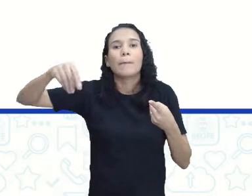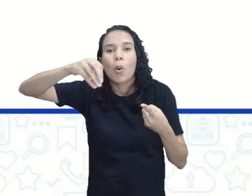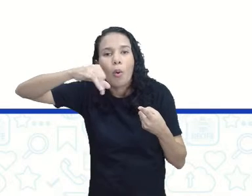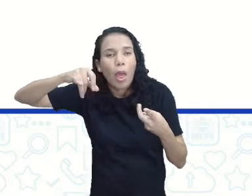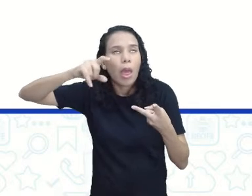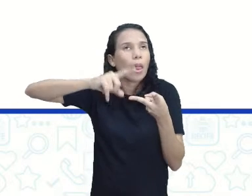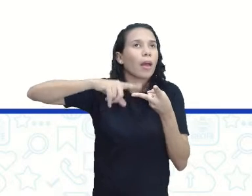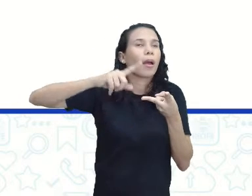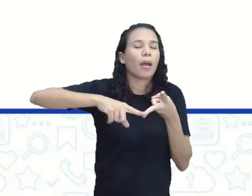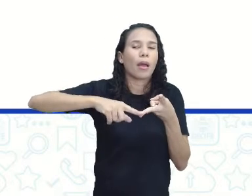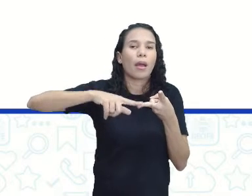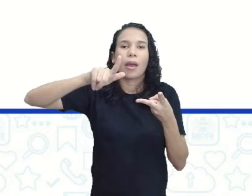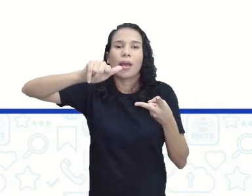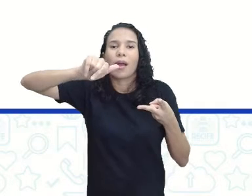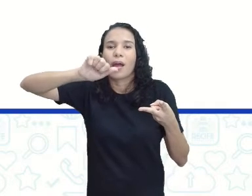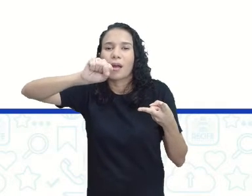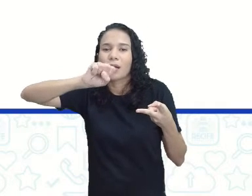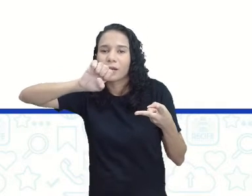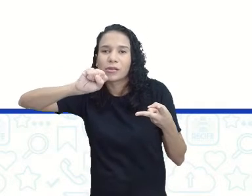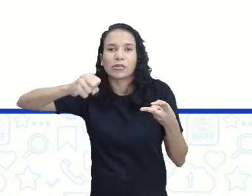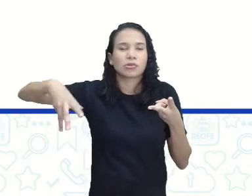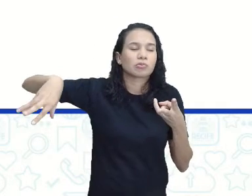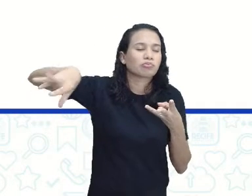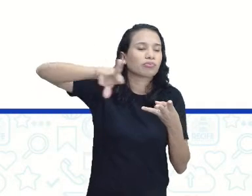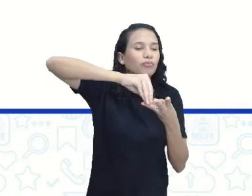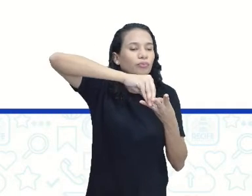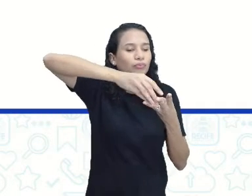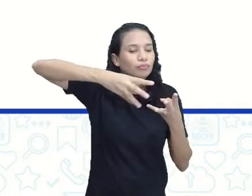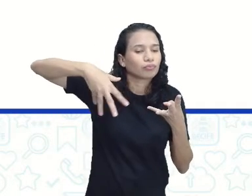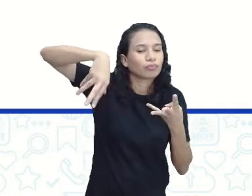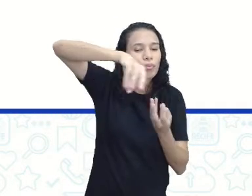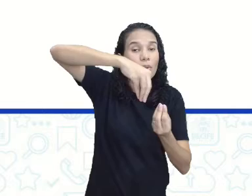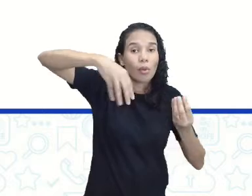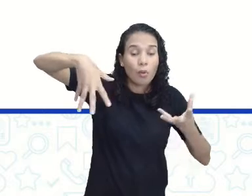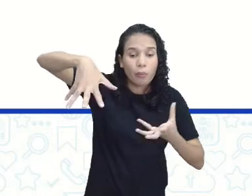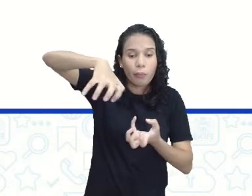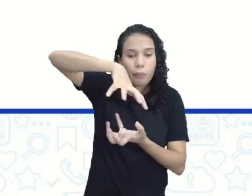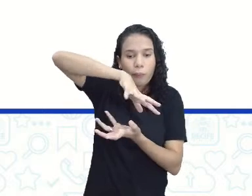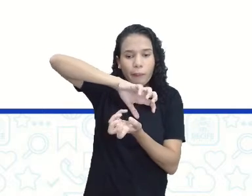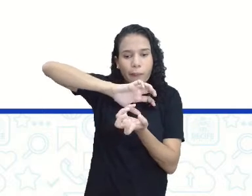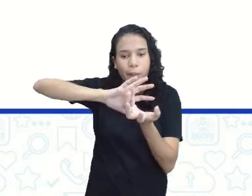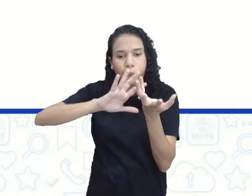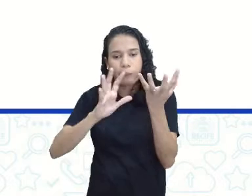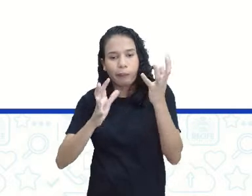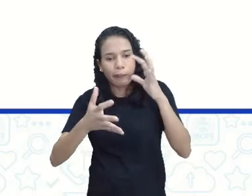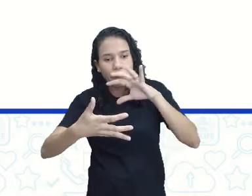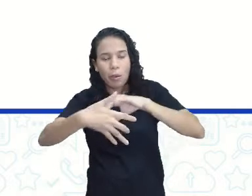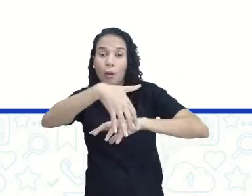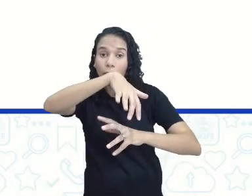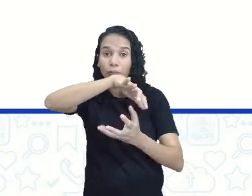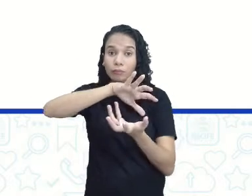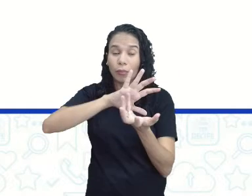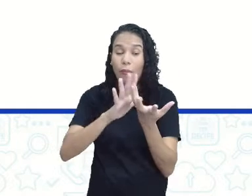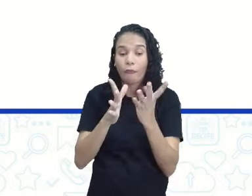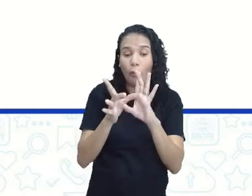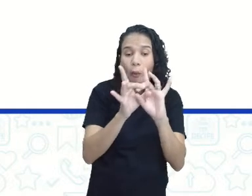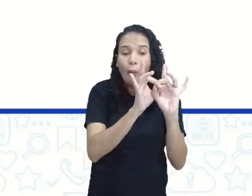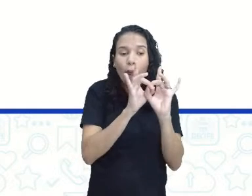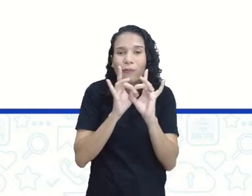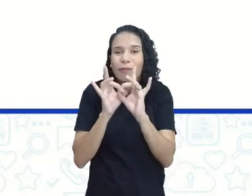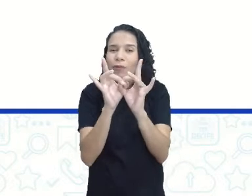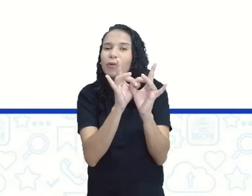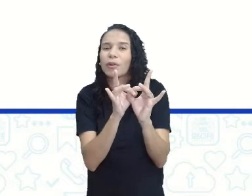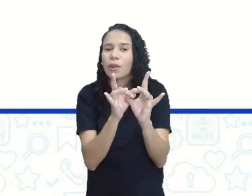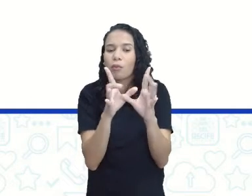poeira, né, e tudo mais nessa nebulosa, tá certo? E aí, Por atração gravitacional, esses gases vão se unindo